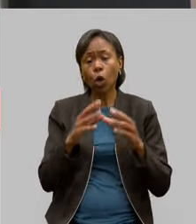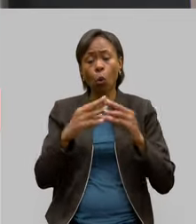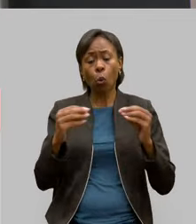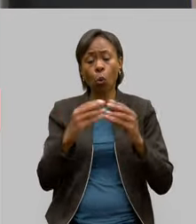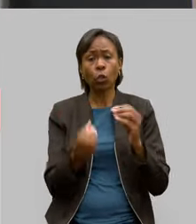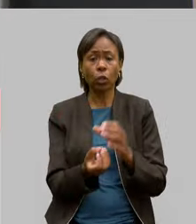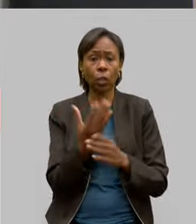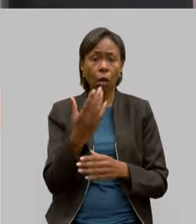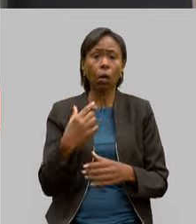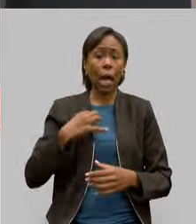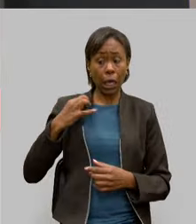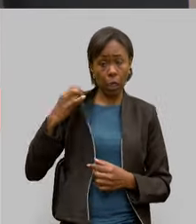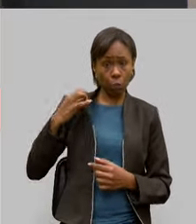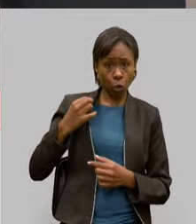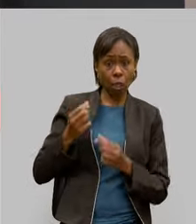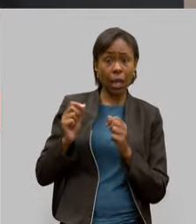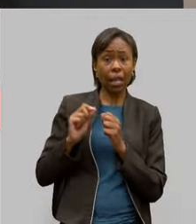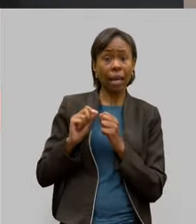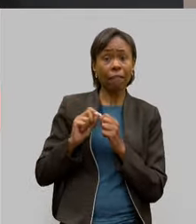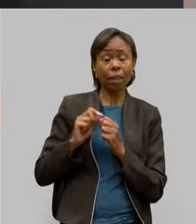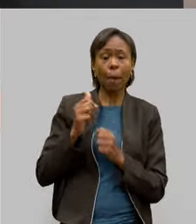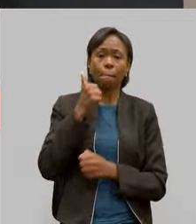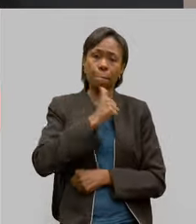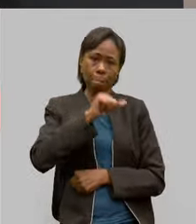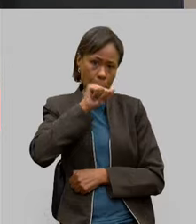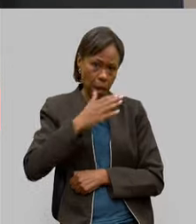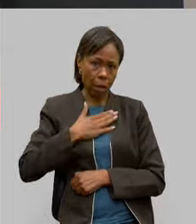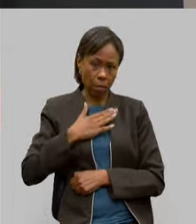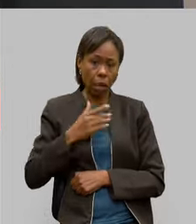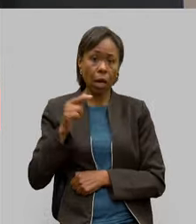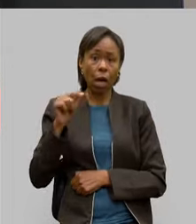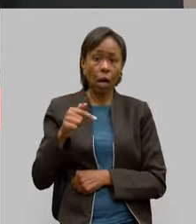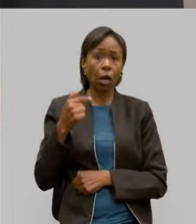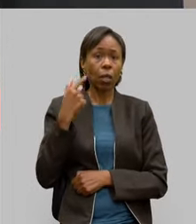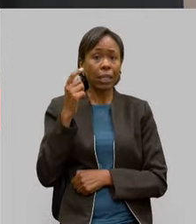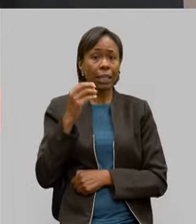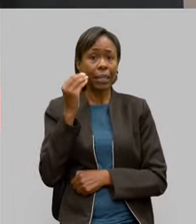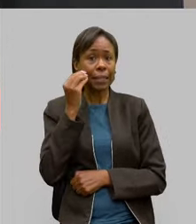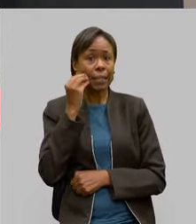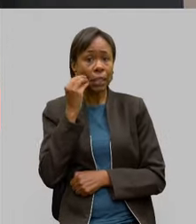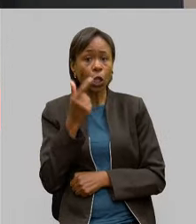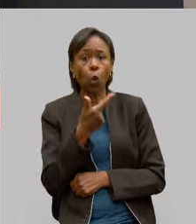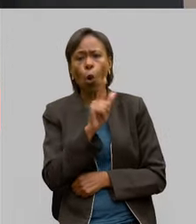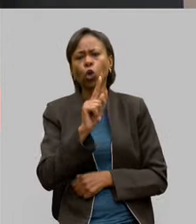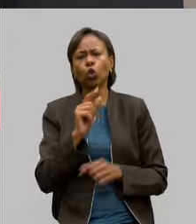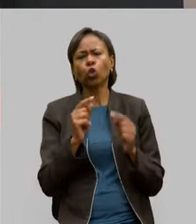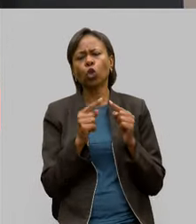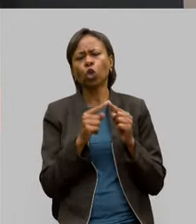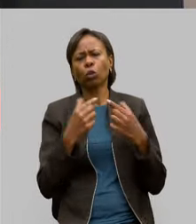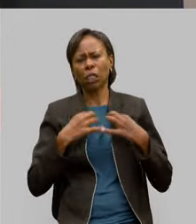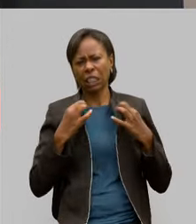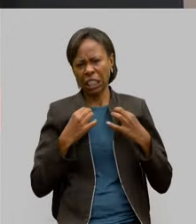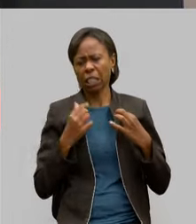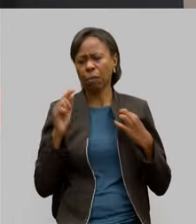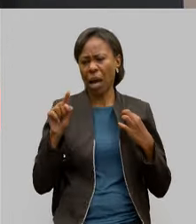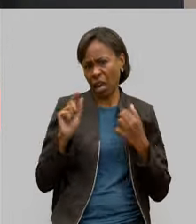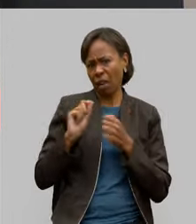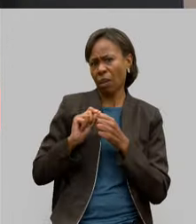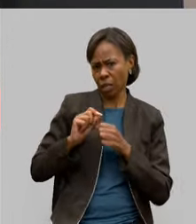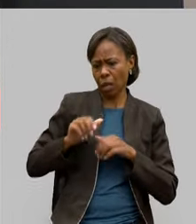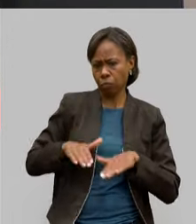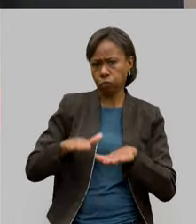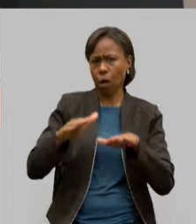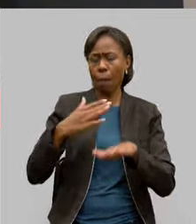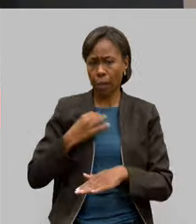blusa aqui Quem fez foi minha mãe eu tô tentando arrumar tecido de camo para ela fazer outras blusas para mim eu liguei para praticamente